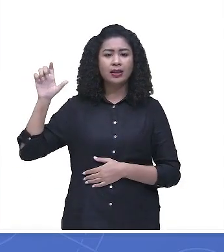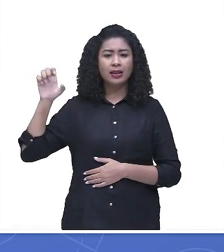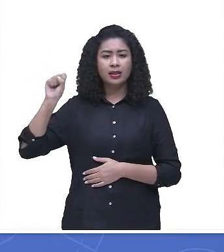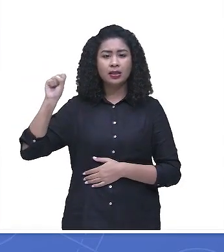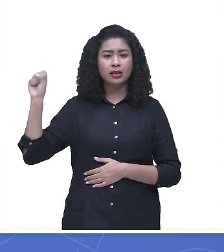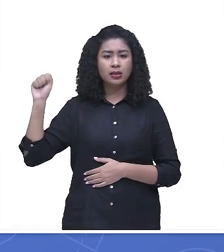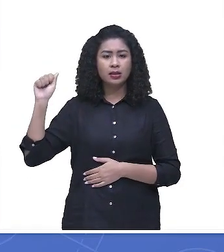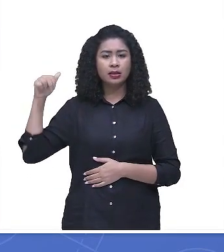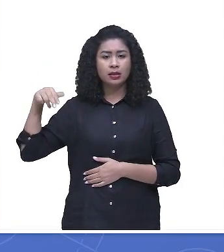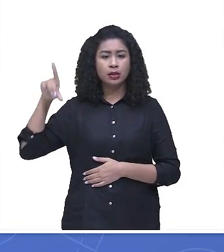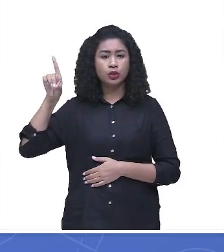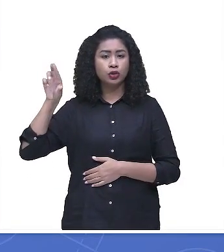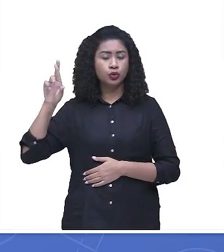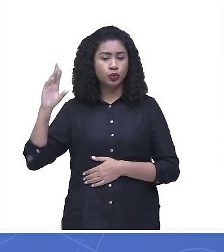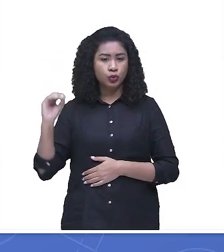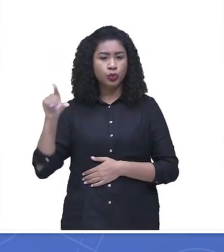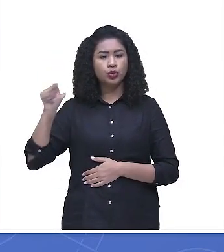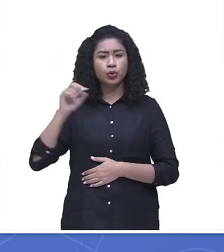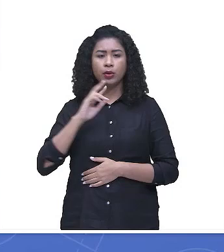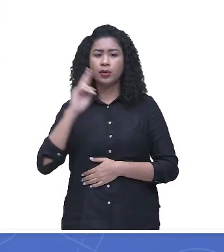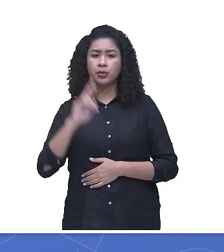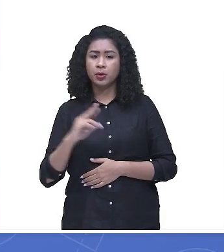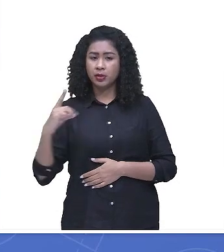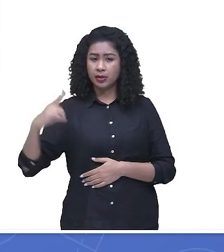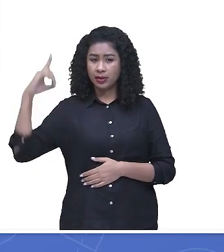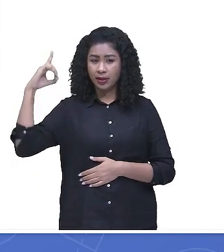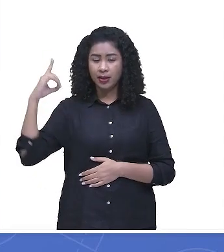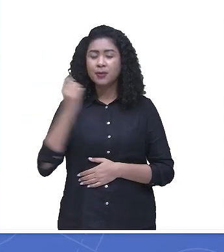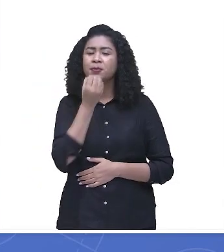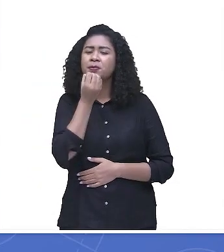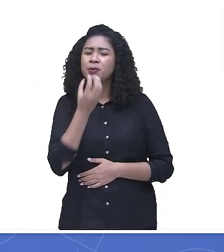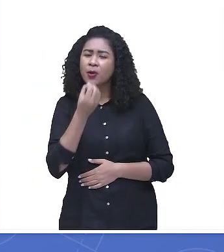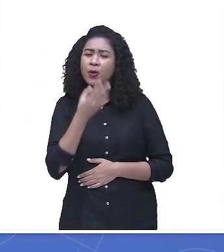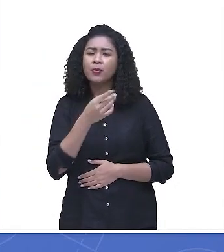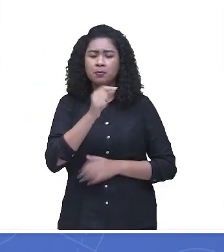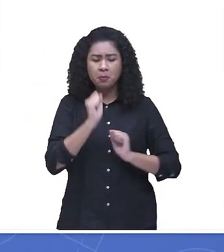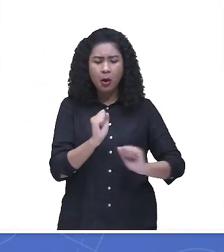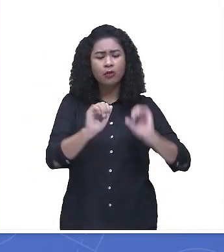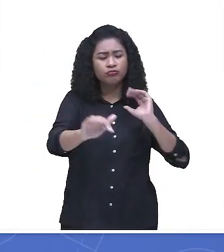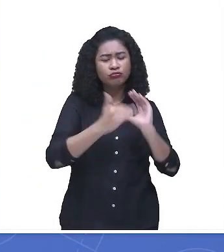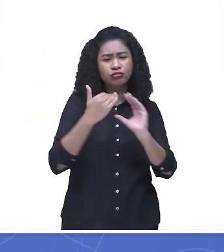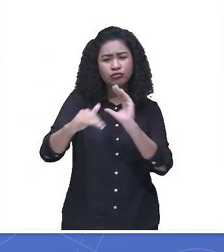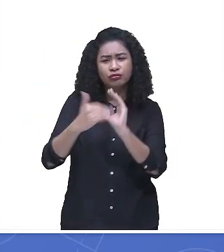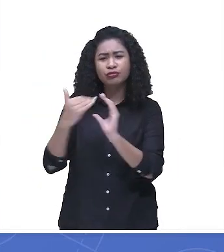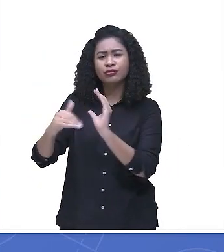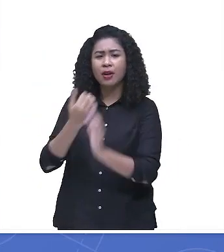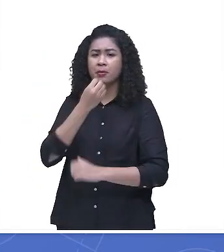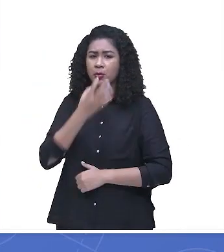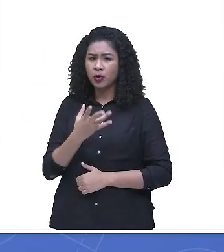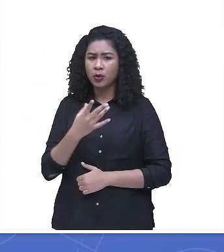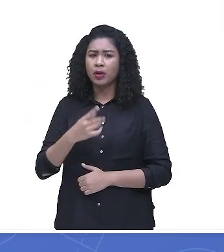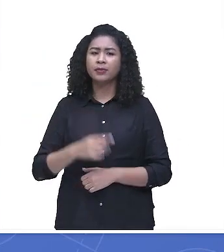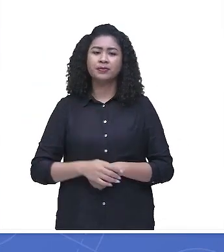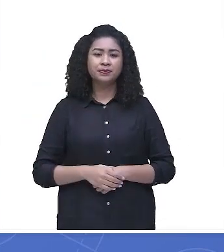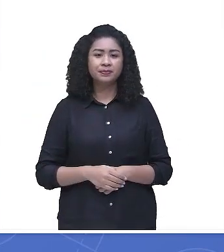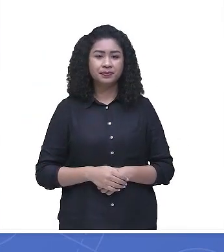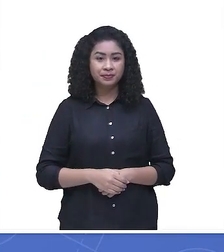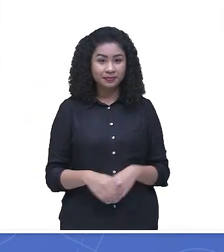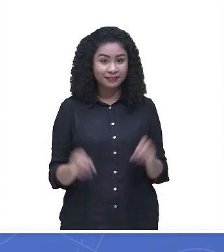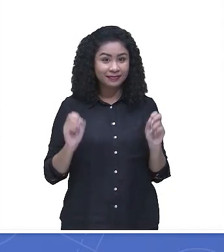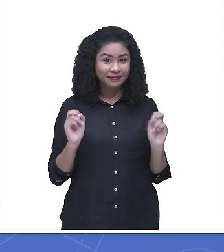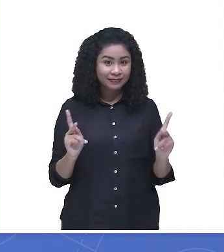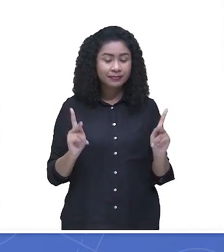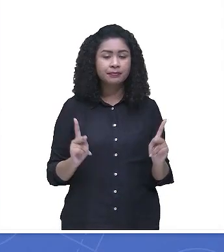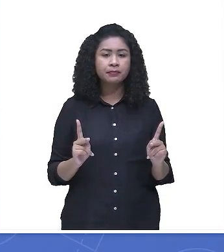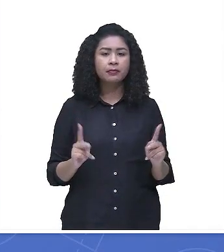a letra D. Muito bem, participem de forma bem positiva no nosso chat, porque tem muita gente querendo tirar suas dúvidas, tá bom? Vamos então